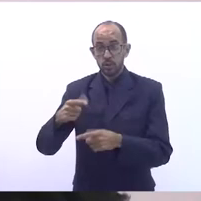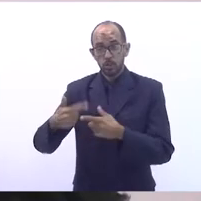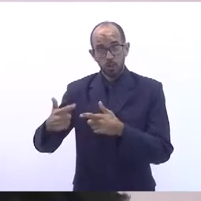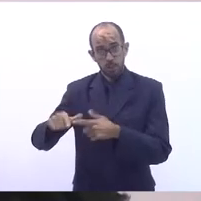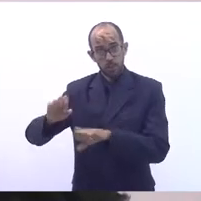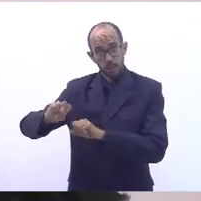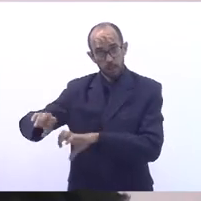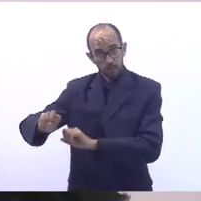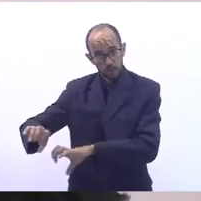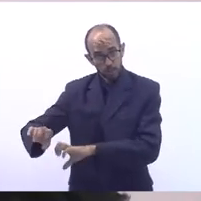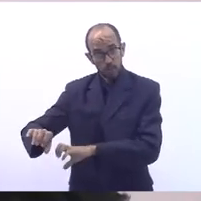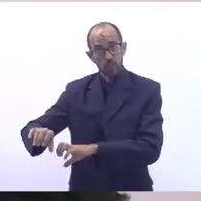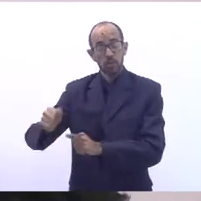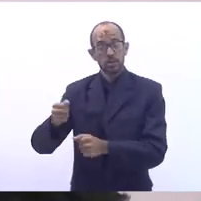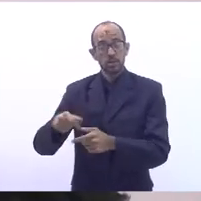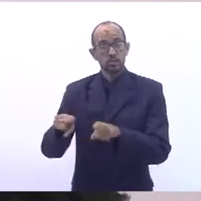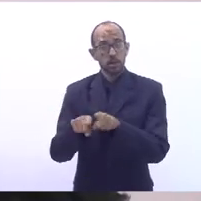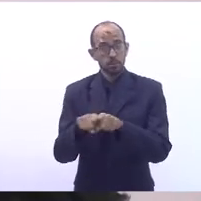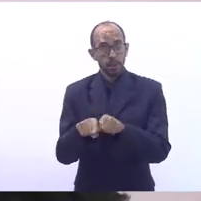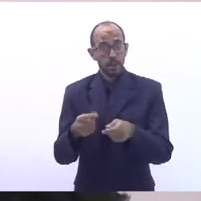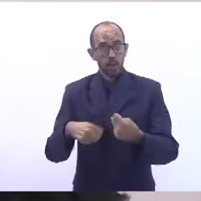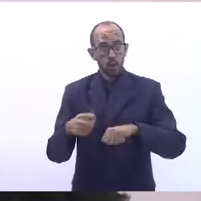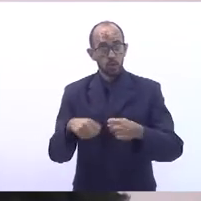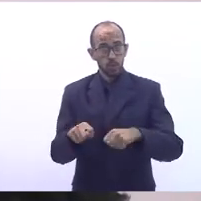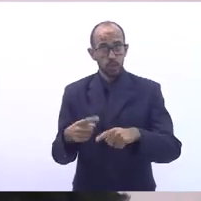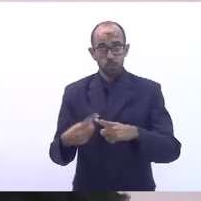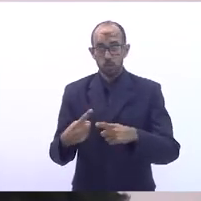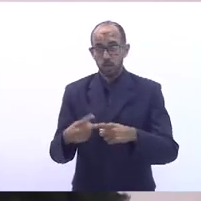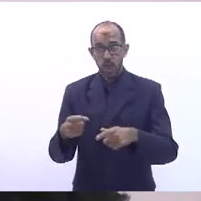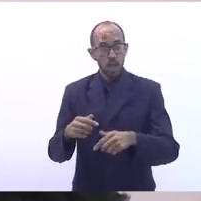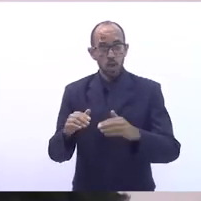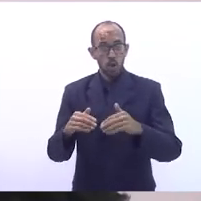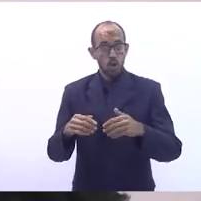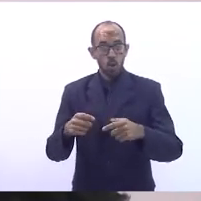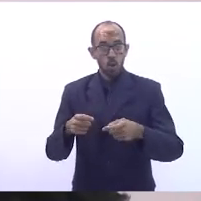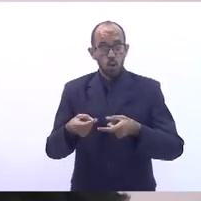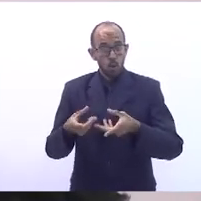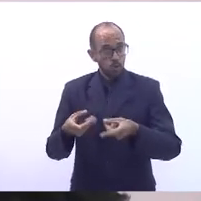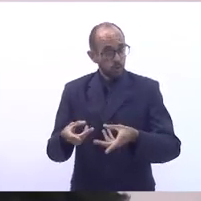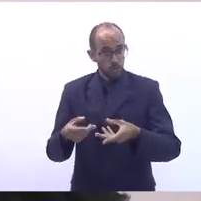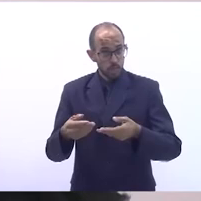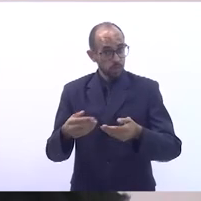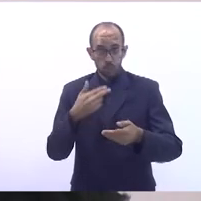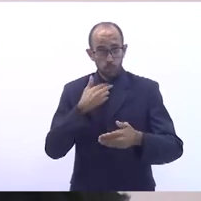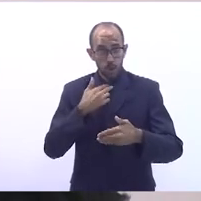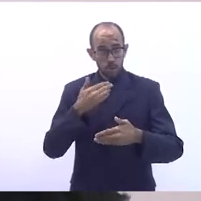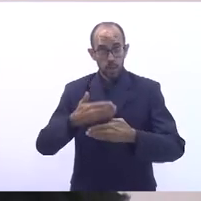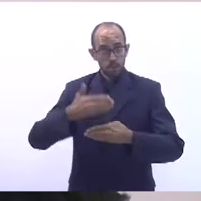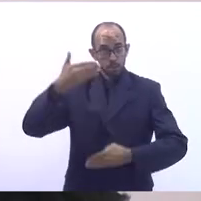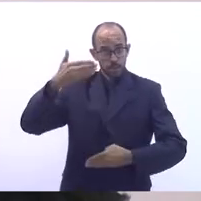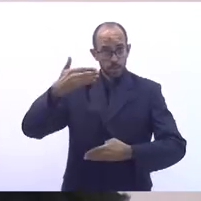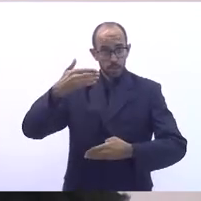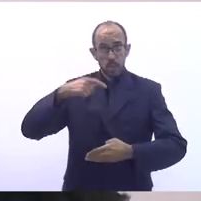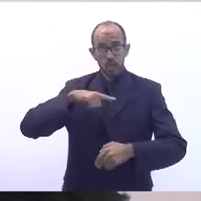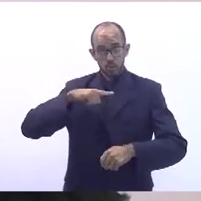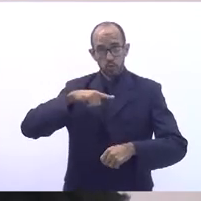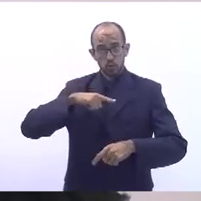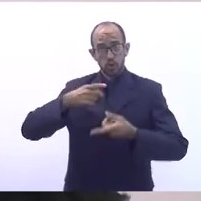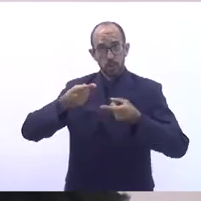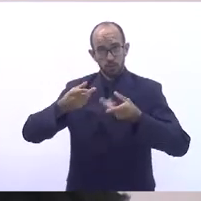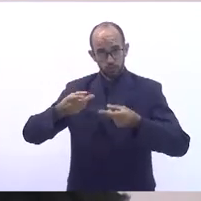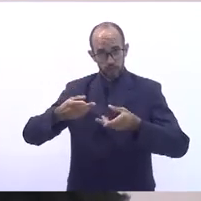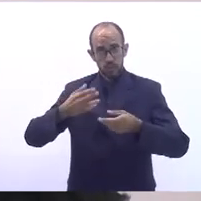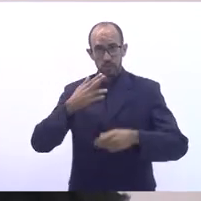quando tem operações policiais os comércios eles não abrem eu tinha uma tabacaria também